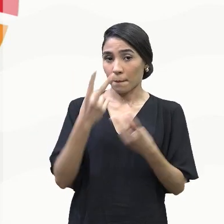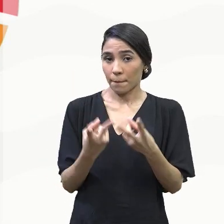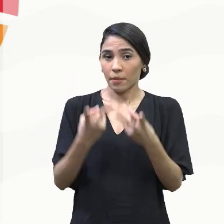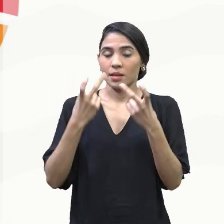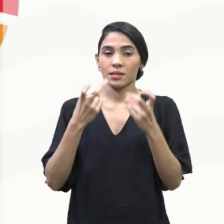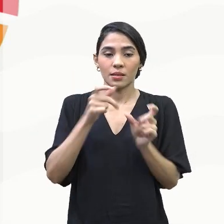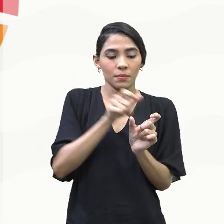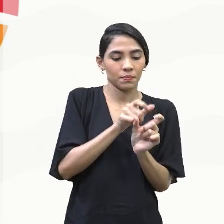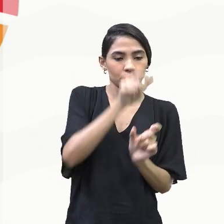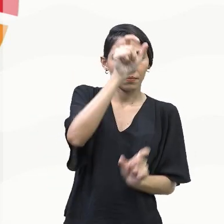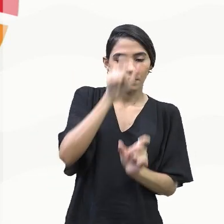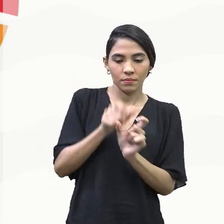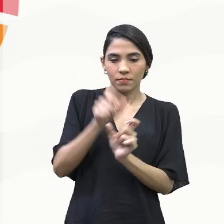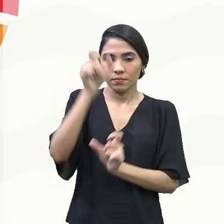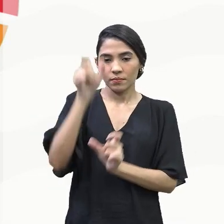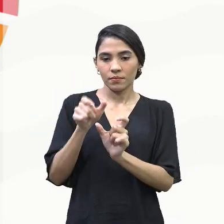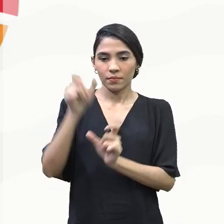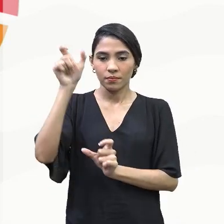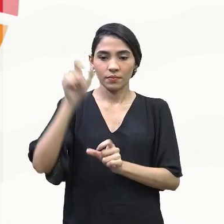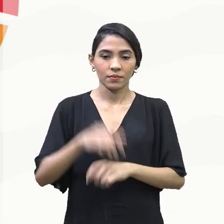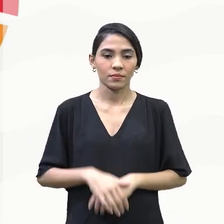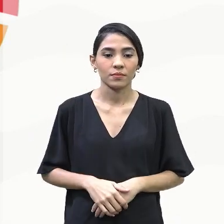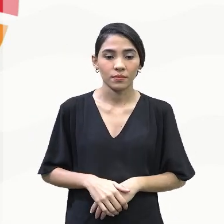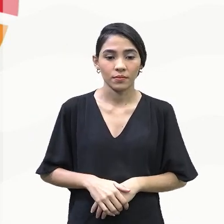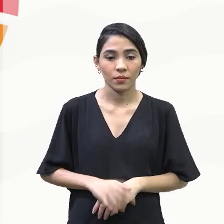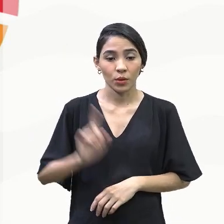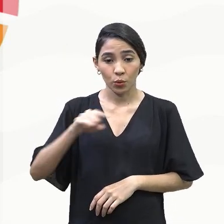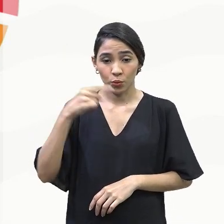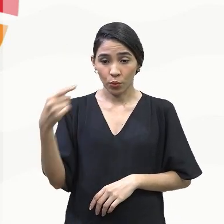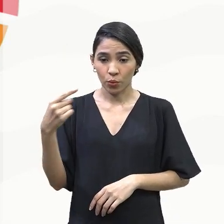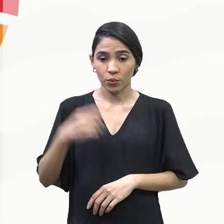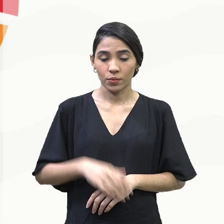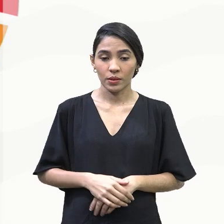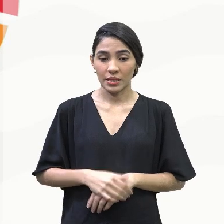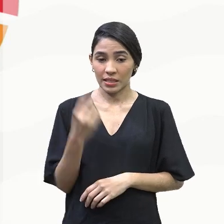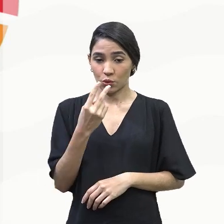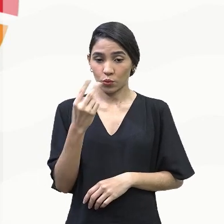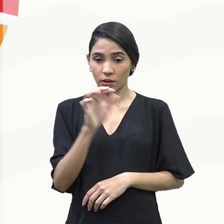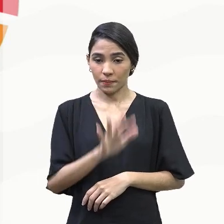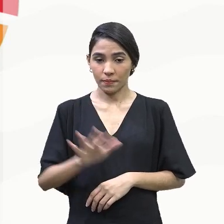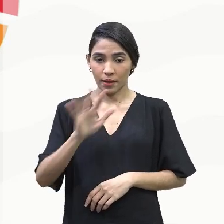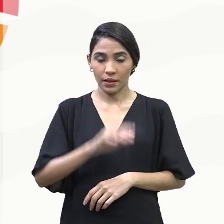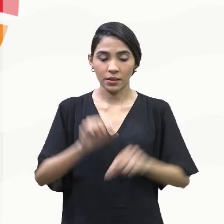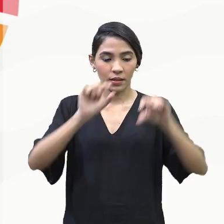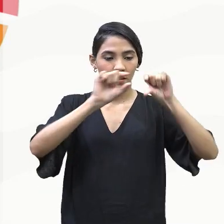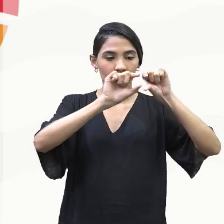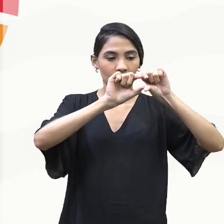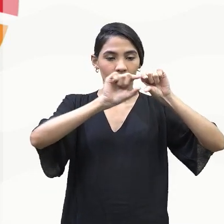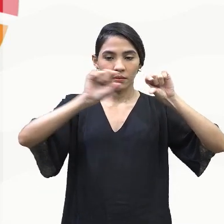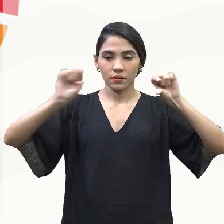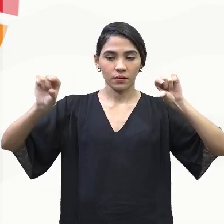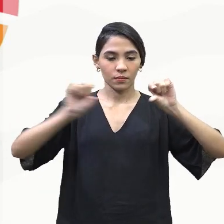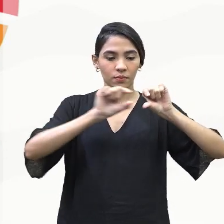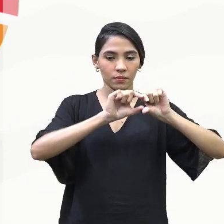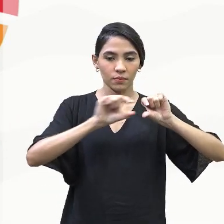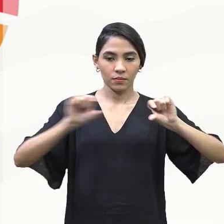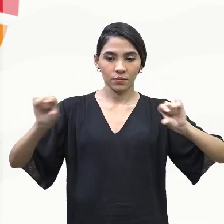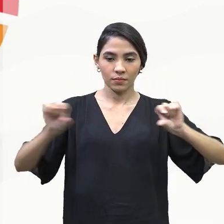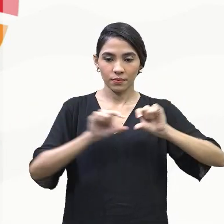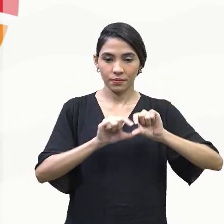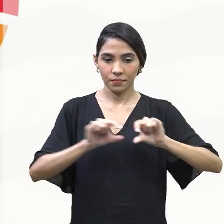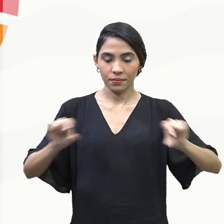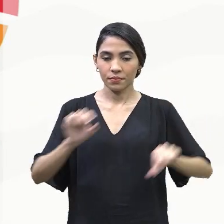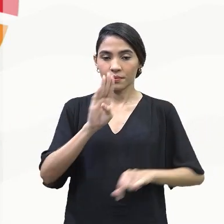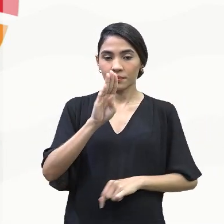que sempre tem um eixo, nesse caso, né, como no outro também. O outro gráfico aqui, ó, ele está representado por